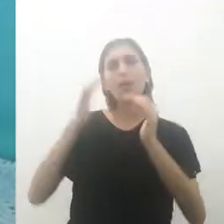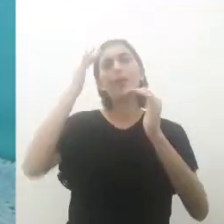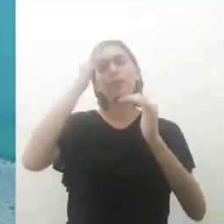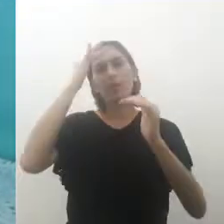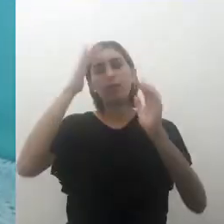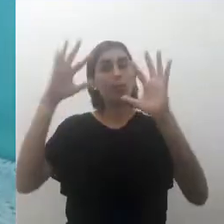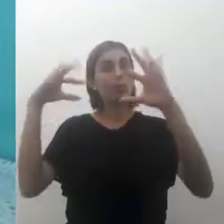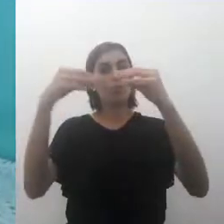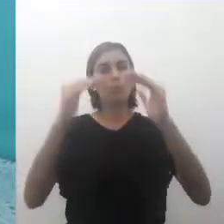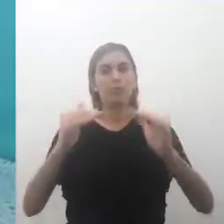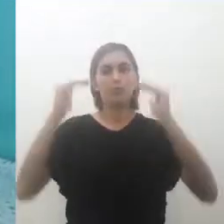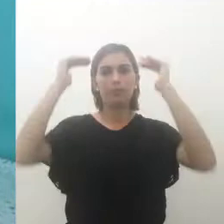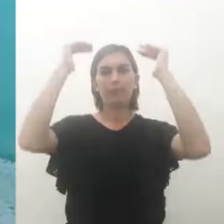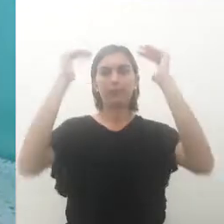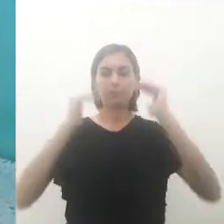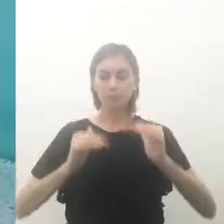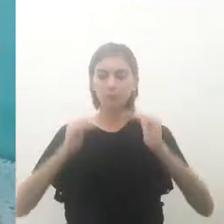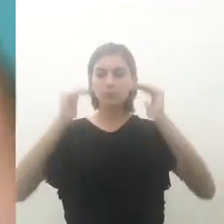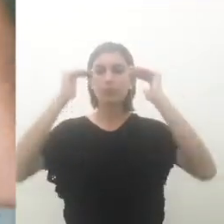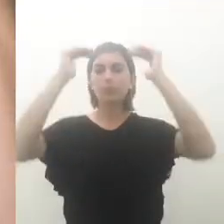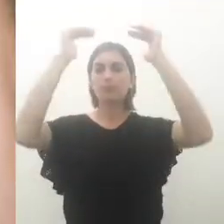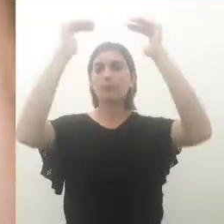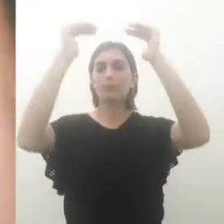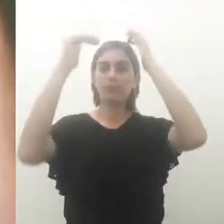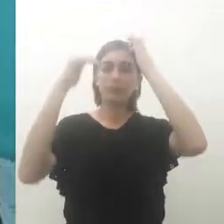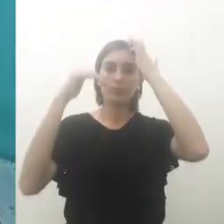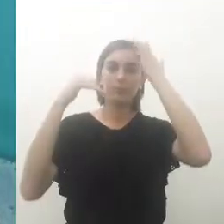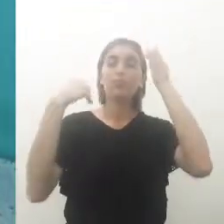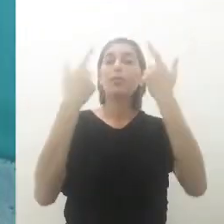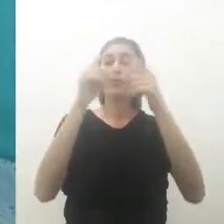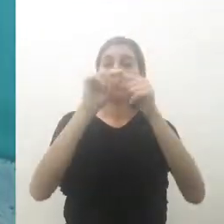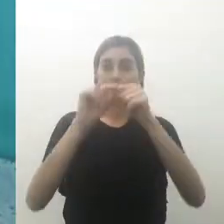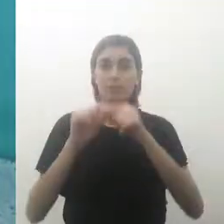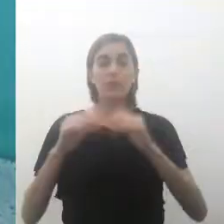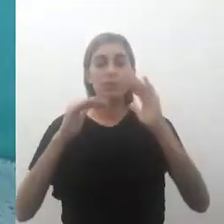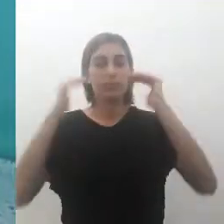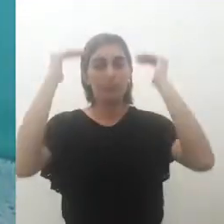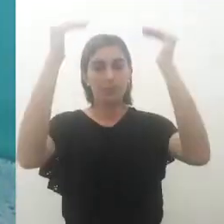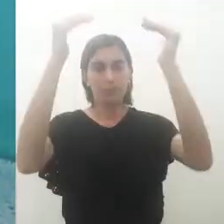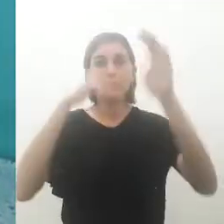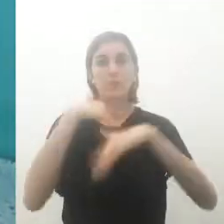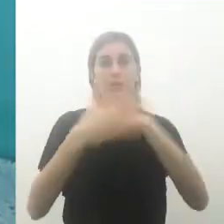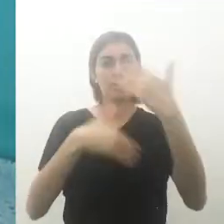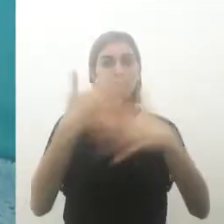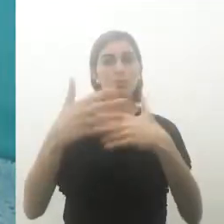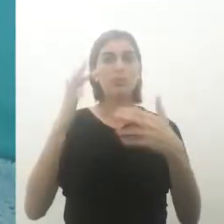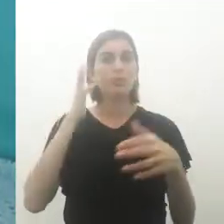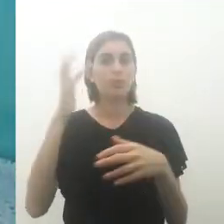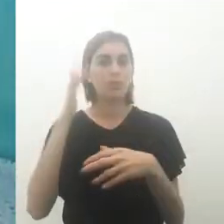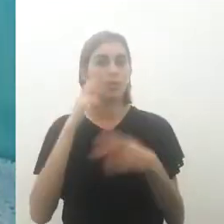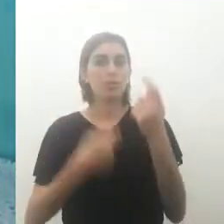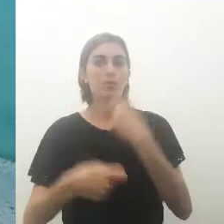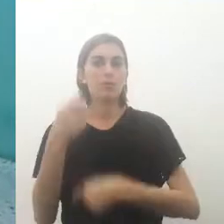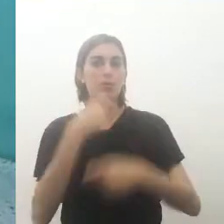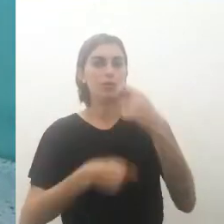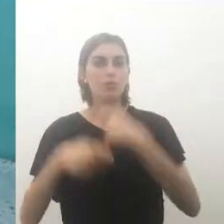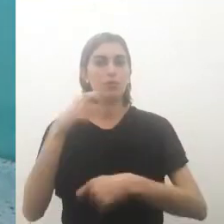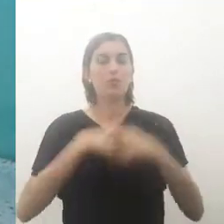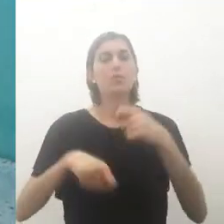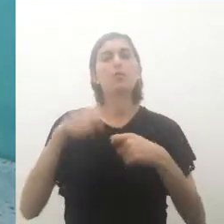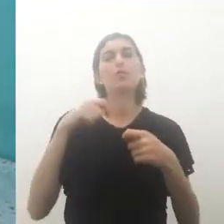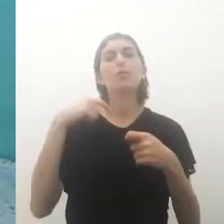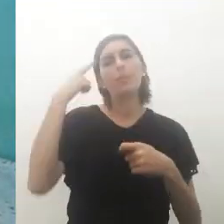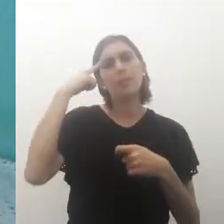estrutura hierárquica, partindo de baixo para cima. Daí, Henri Fayol, que desenvolveu a teoria